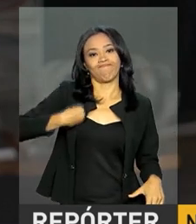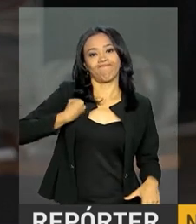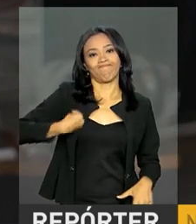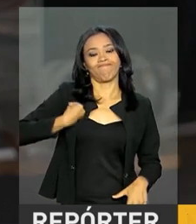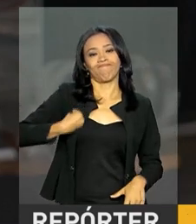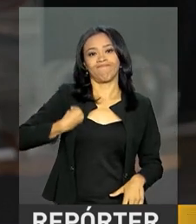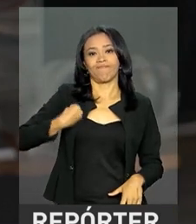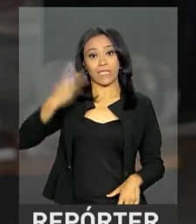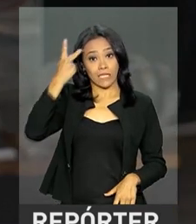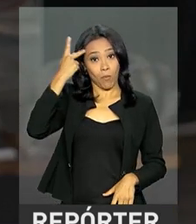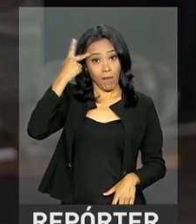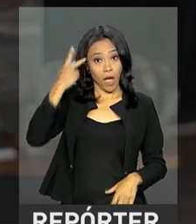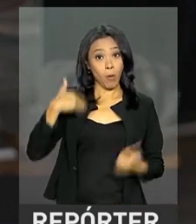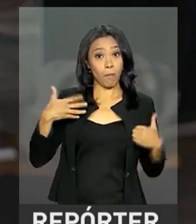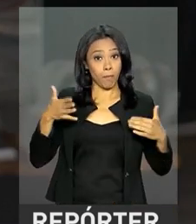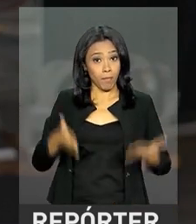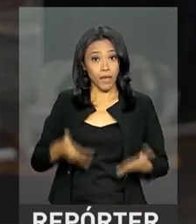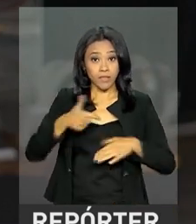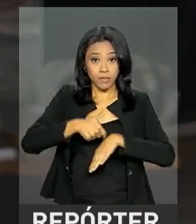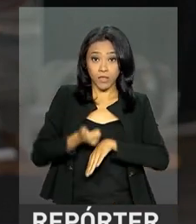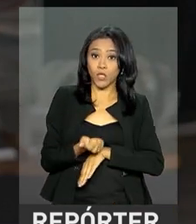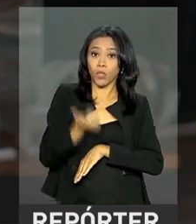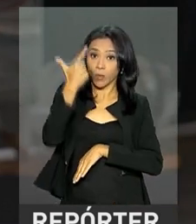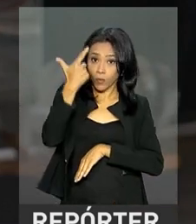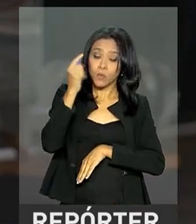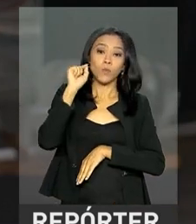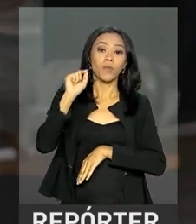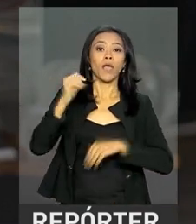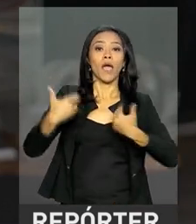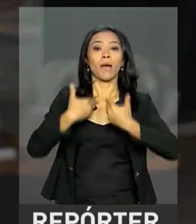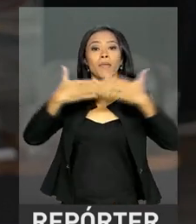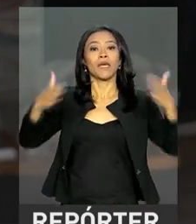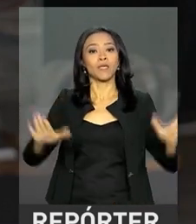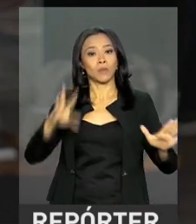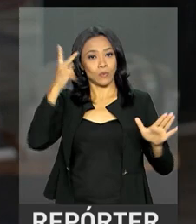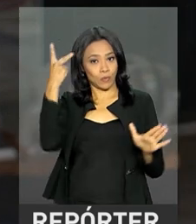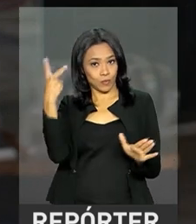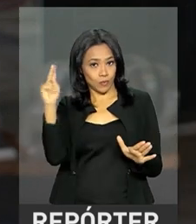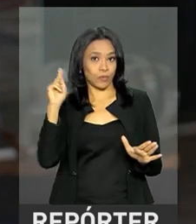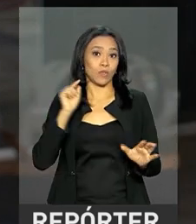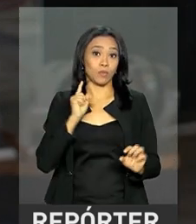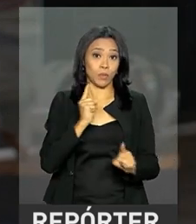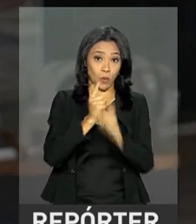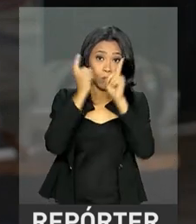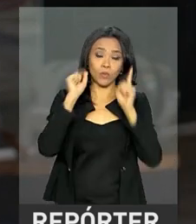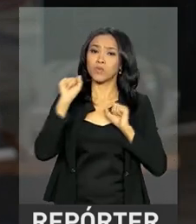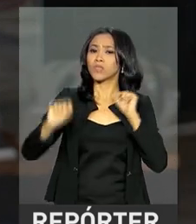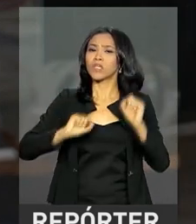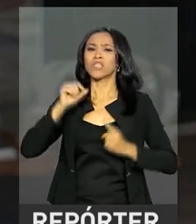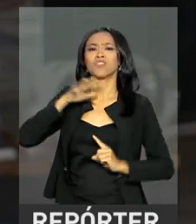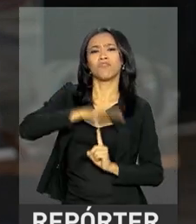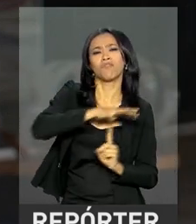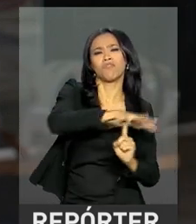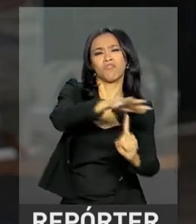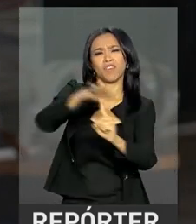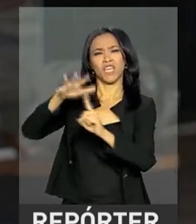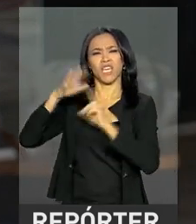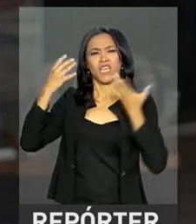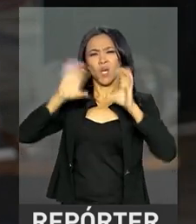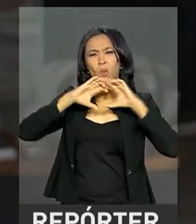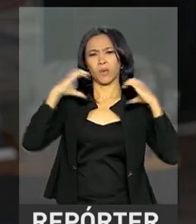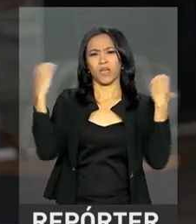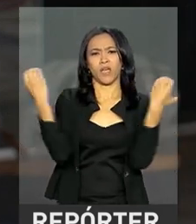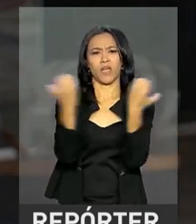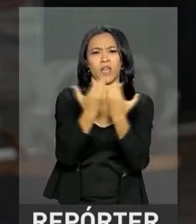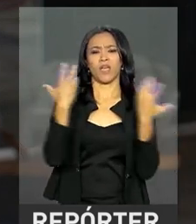a partir do meio-dia desta segunda-feira, da abertura da APAS Show 2018, que é a maior feira e congresso de